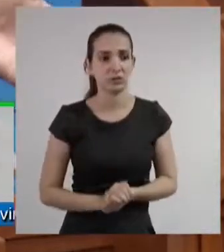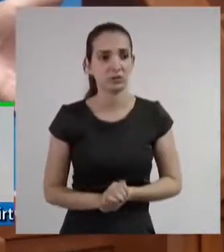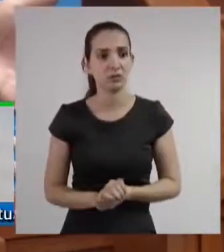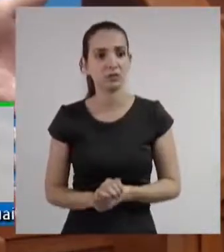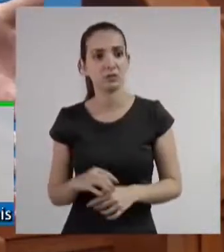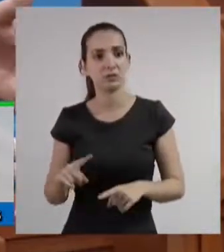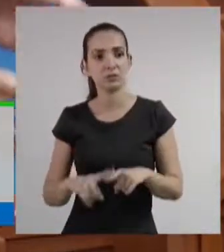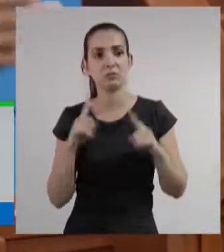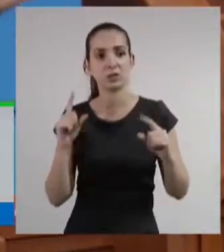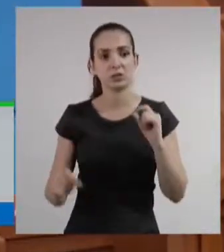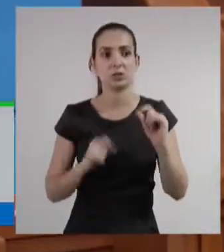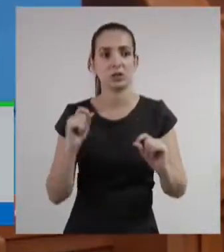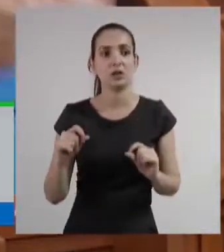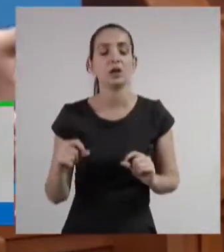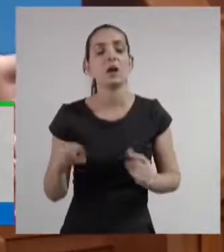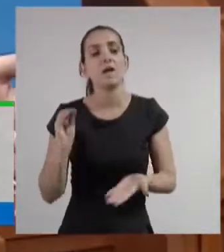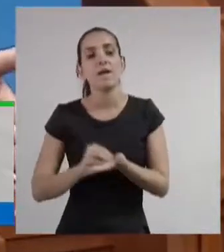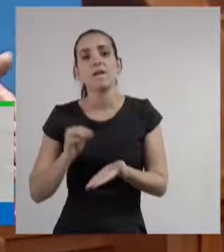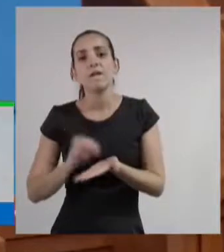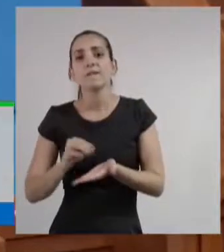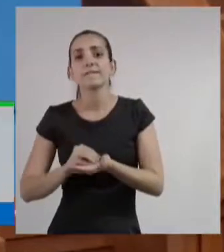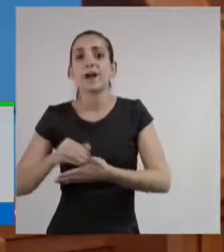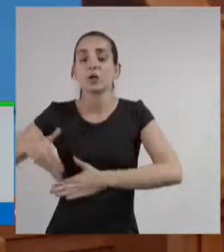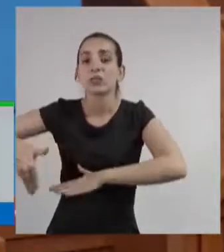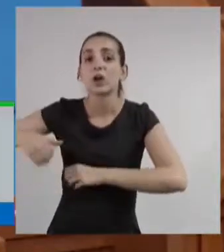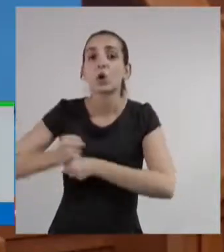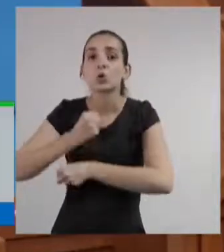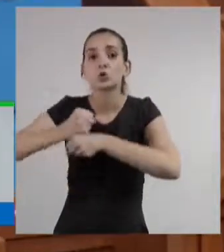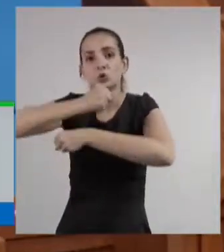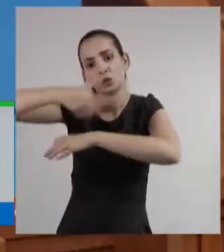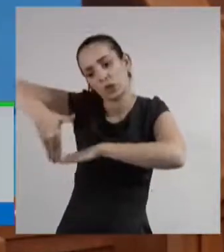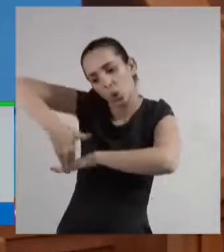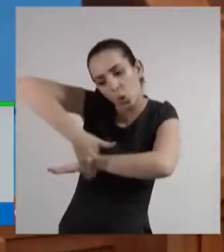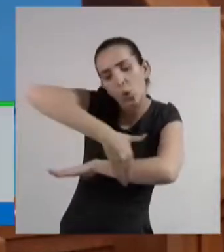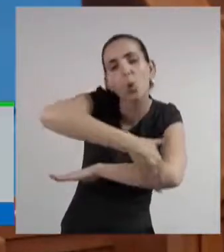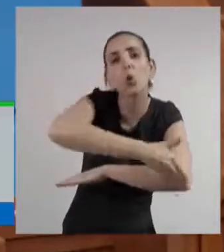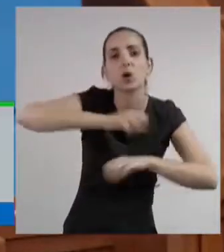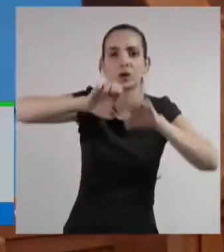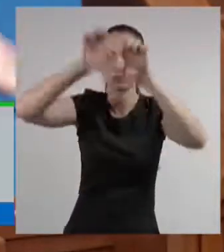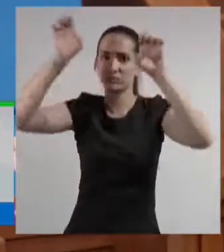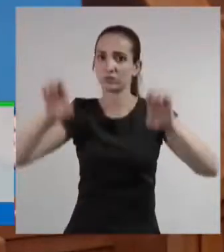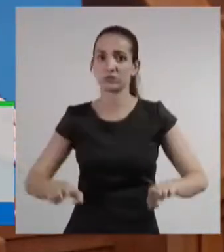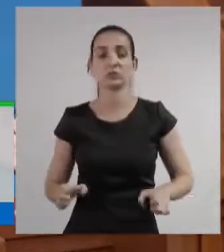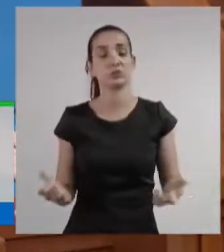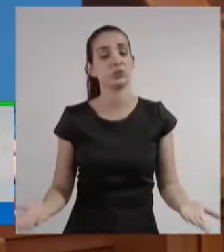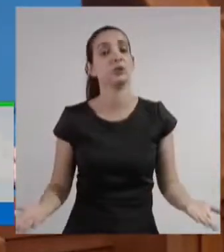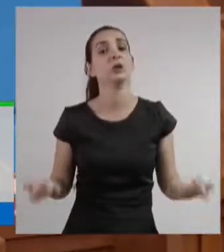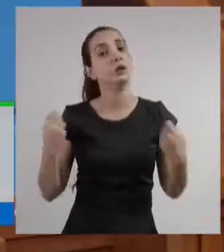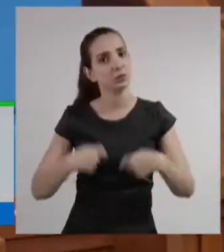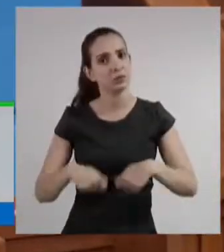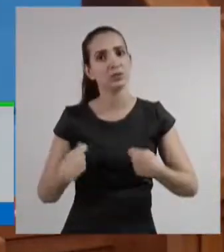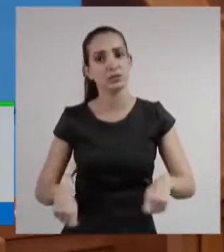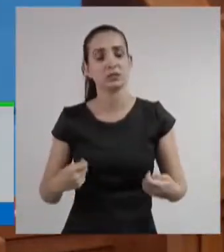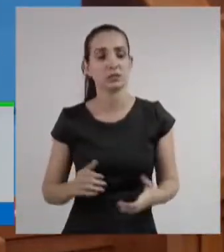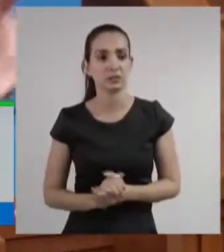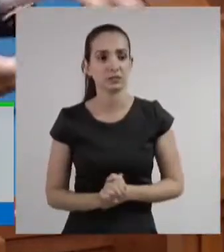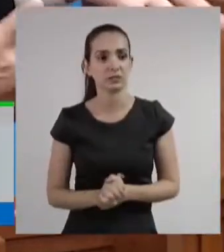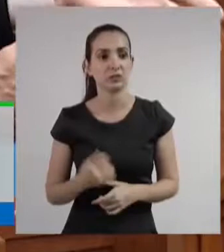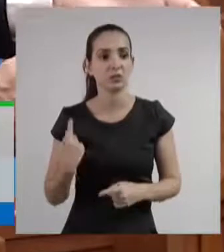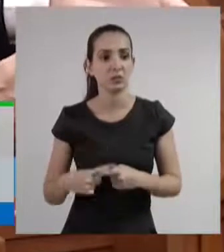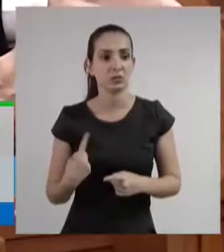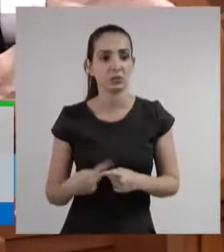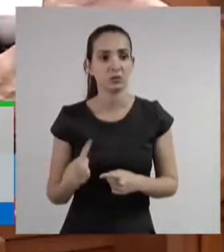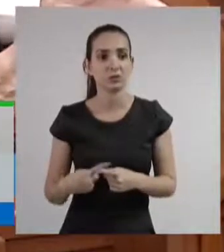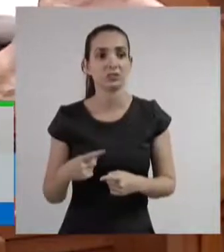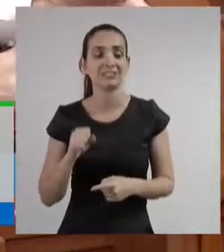dentro da estrada, que pode ser 10 quilômetros, vai desaguar a enxurrada